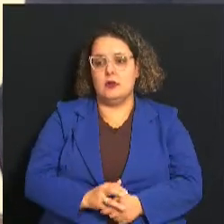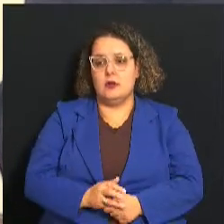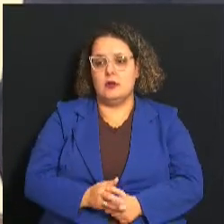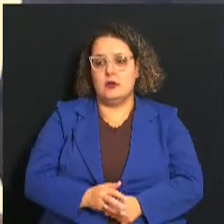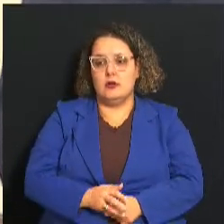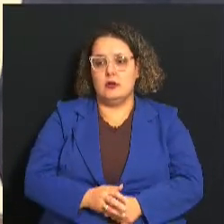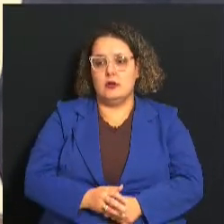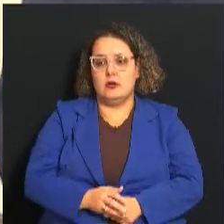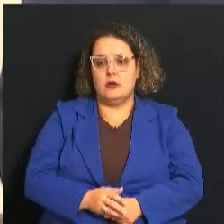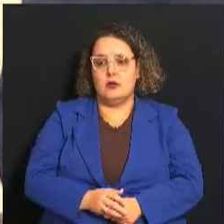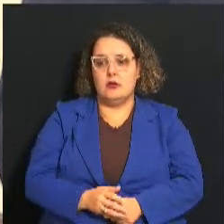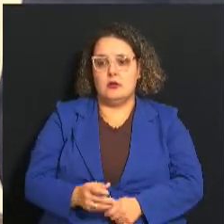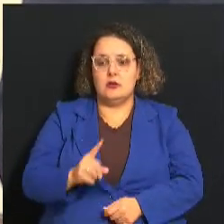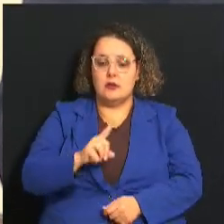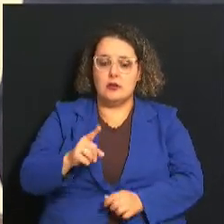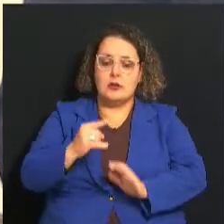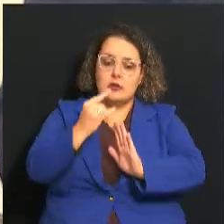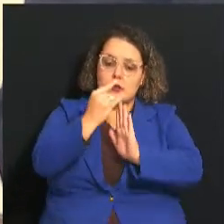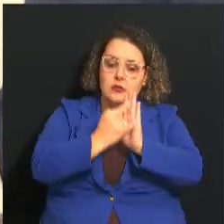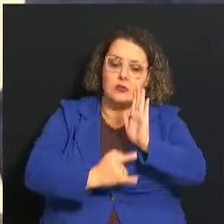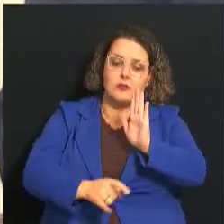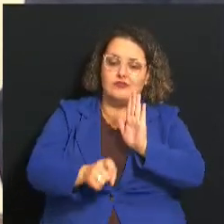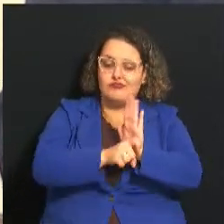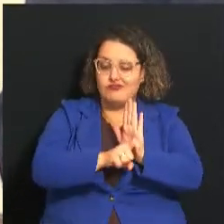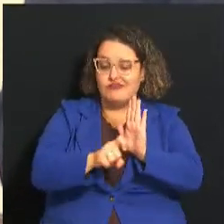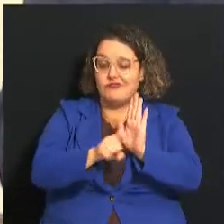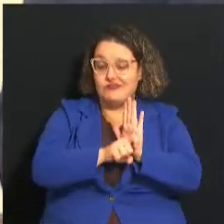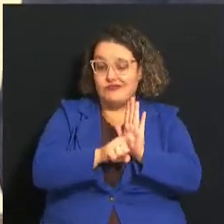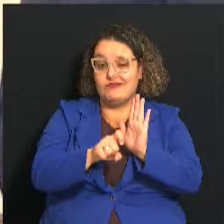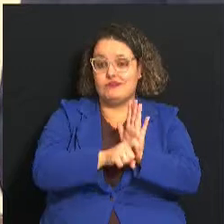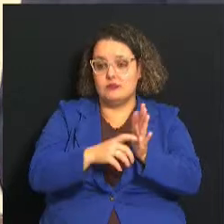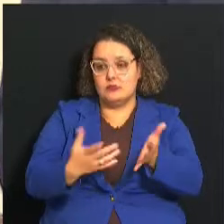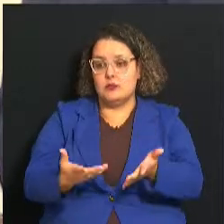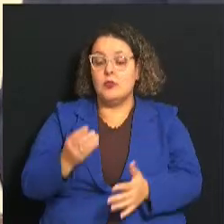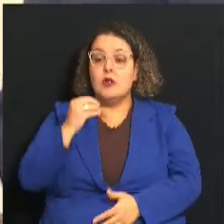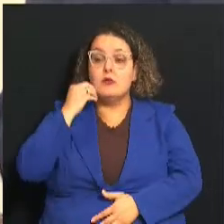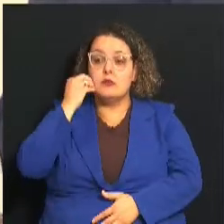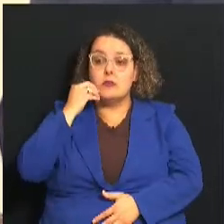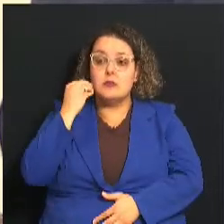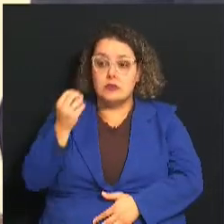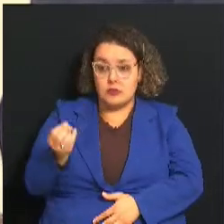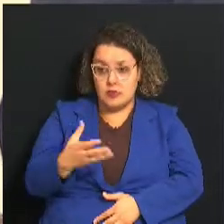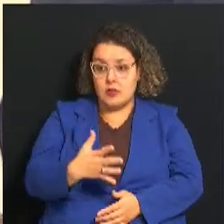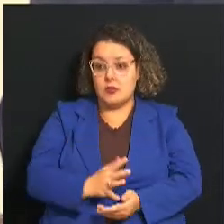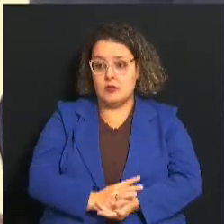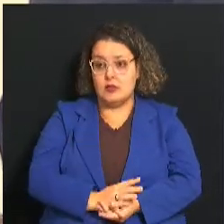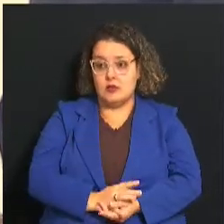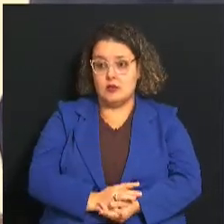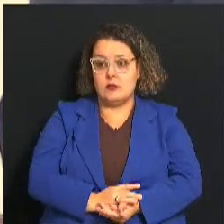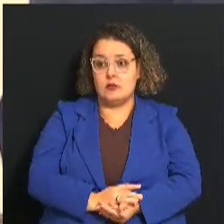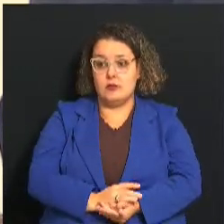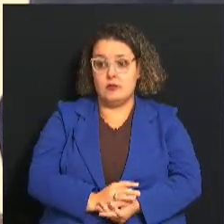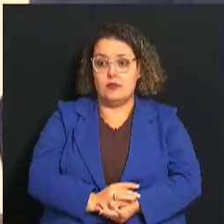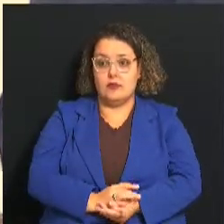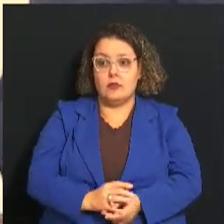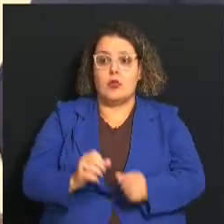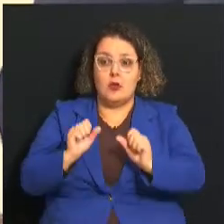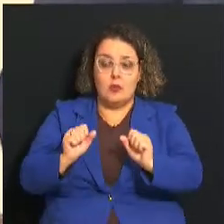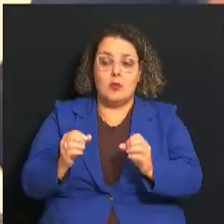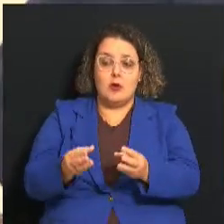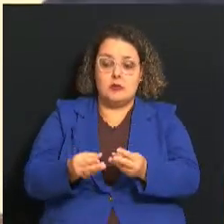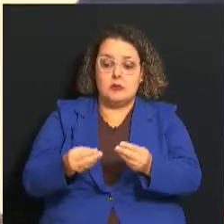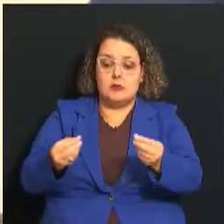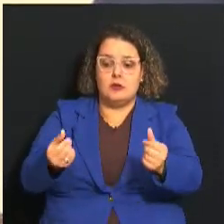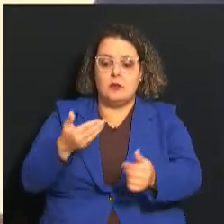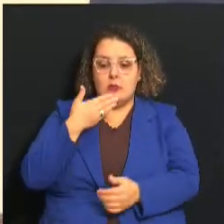engessar demais, sem muita burocracia, né? Até por ser uma experiência nova, para que a gente possa ir aprimorando na